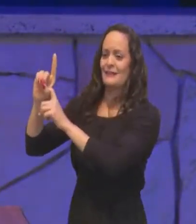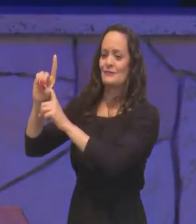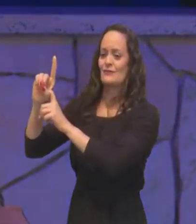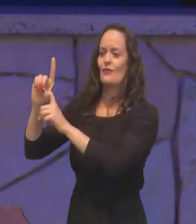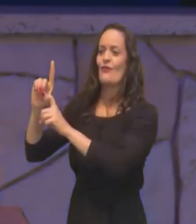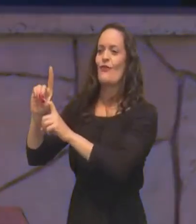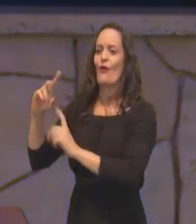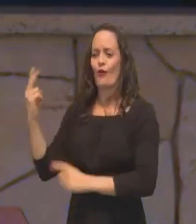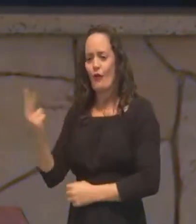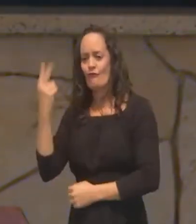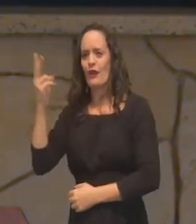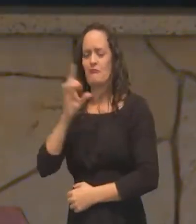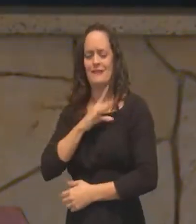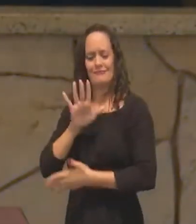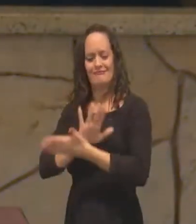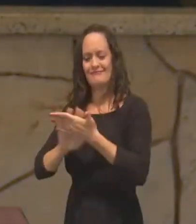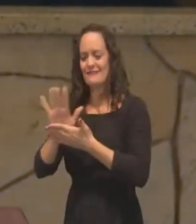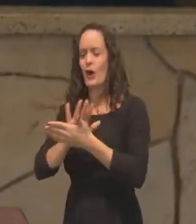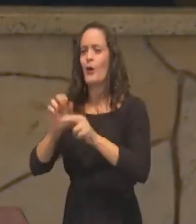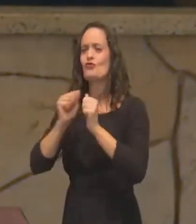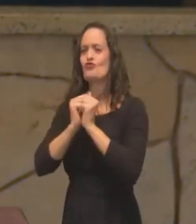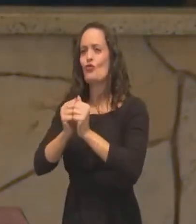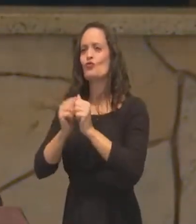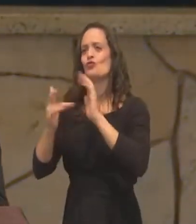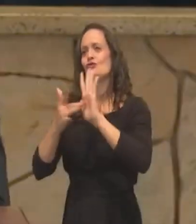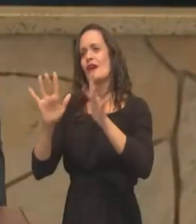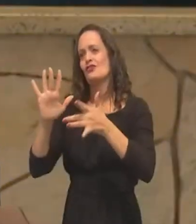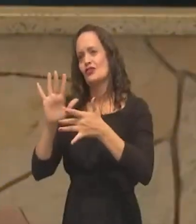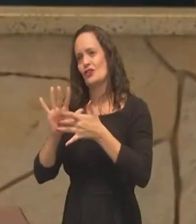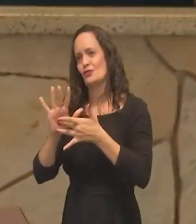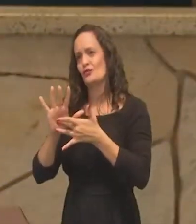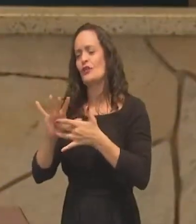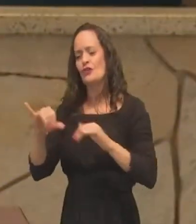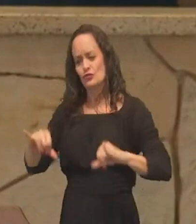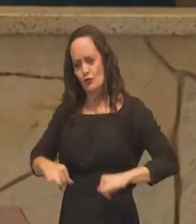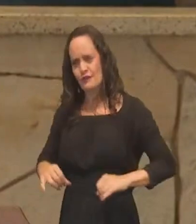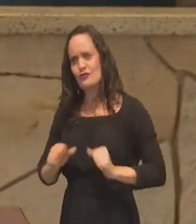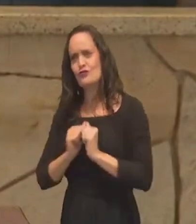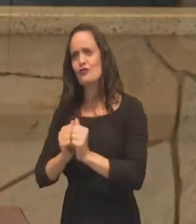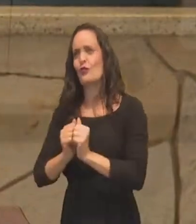valor, sem temor, por Cristo prontos a sofrer. Bem